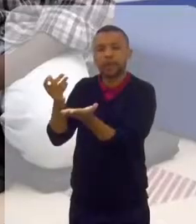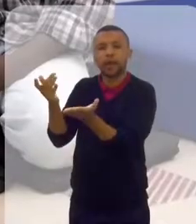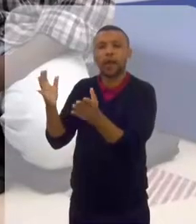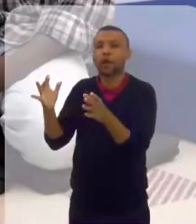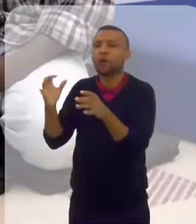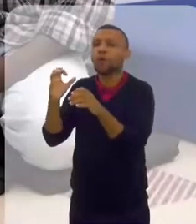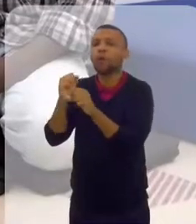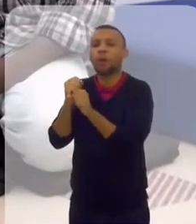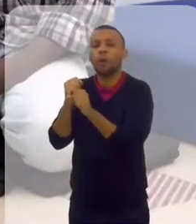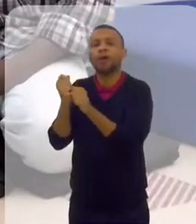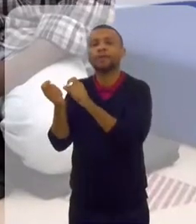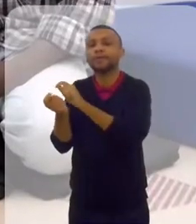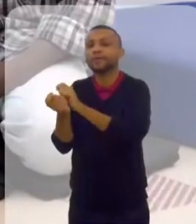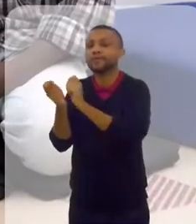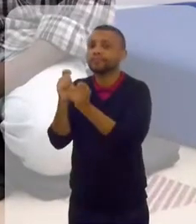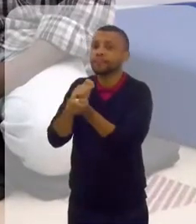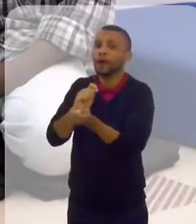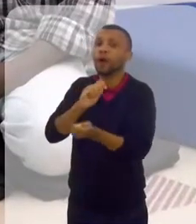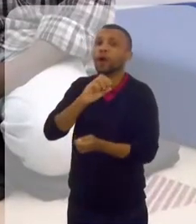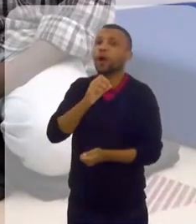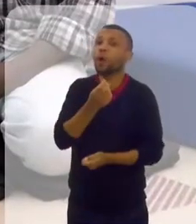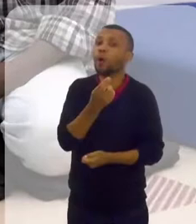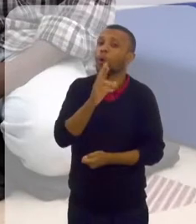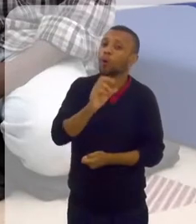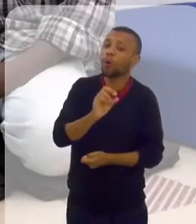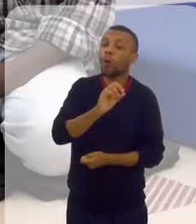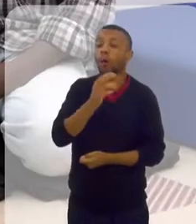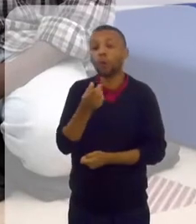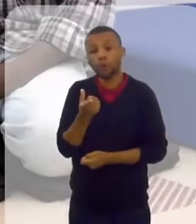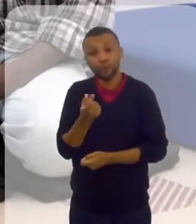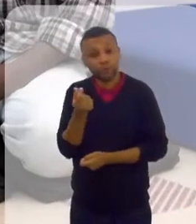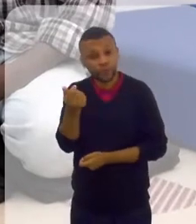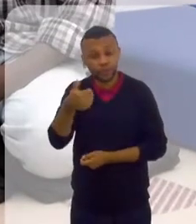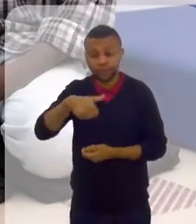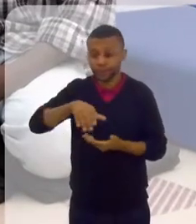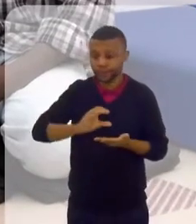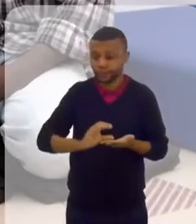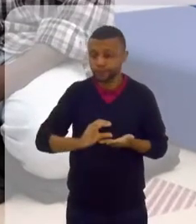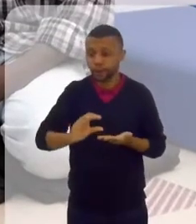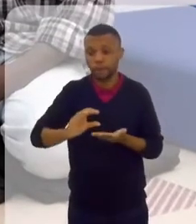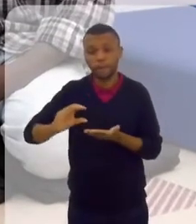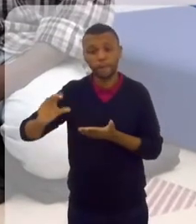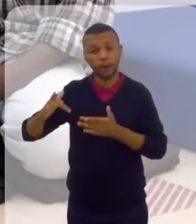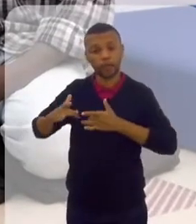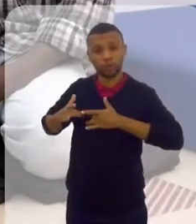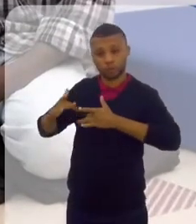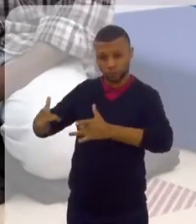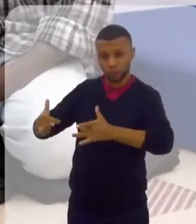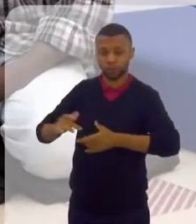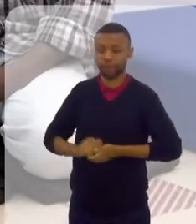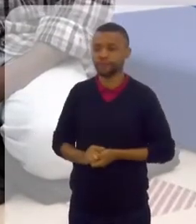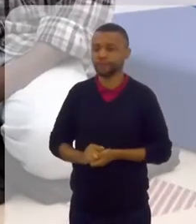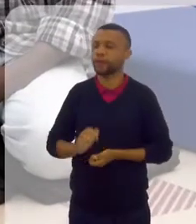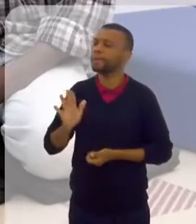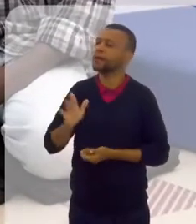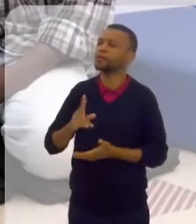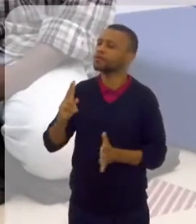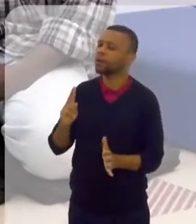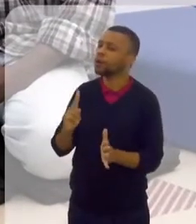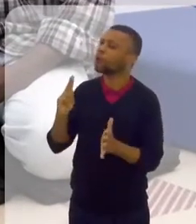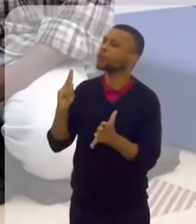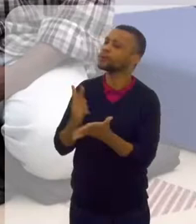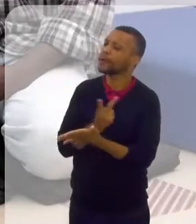converte aquilo ou em ouro ou em dinheiro Isso. e distribui. Distribui. Isso. Agora, isso